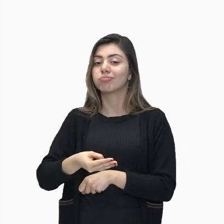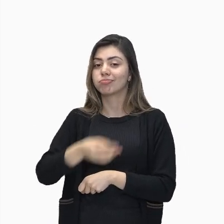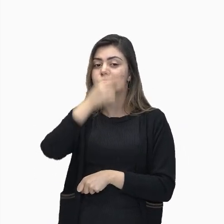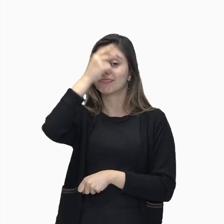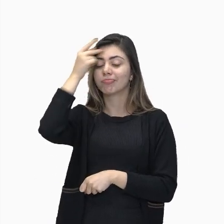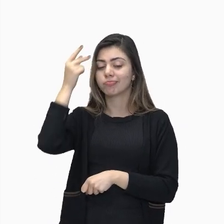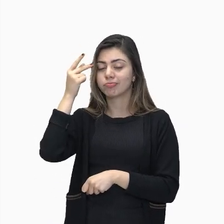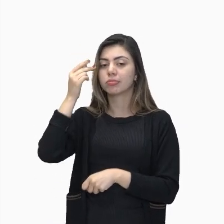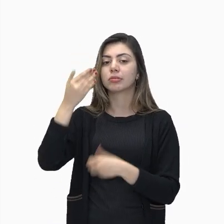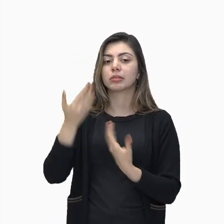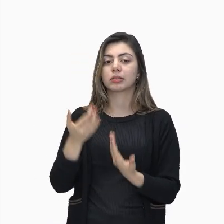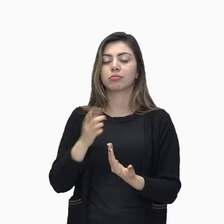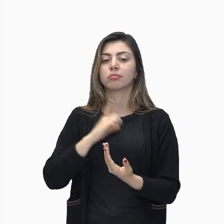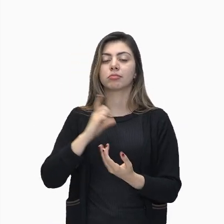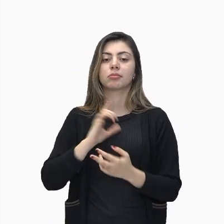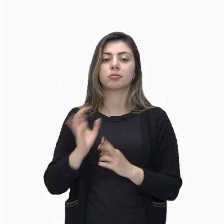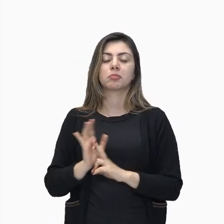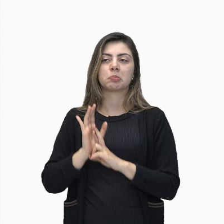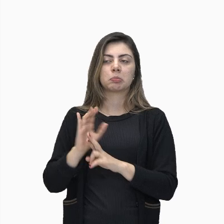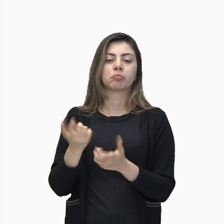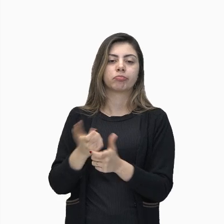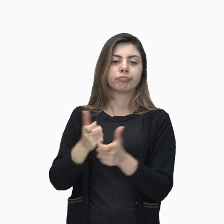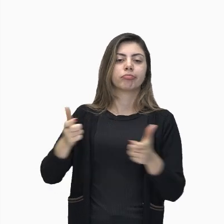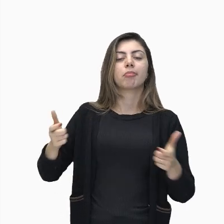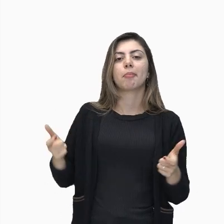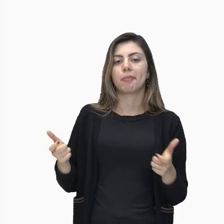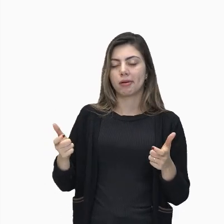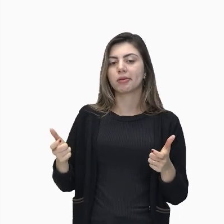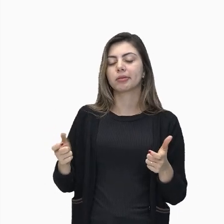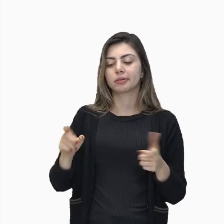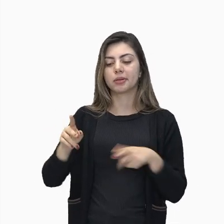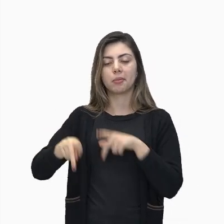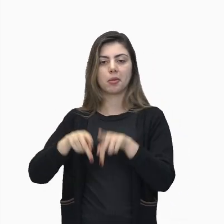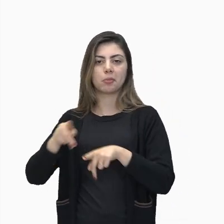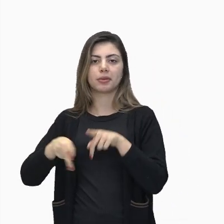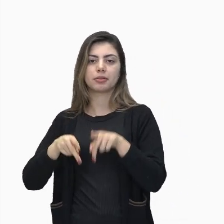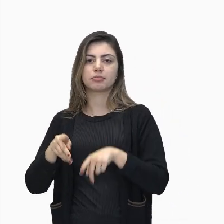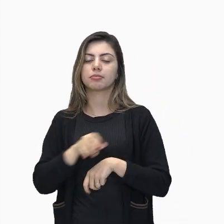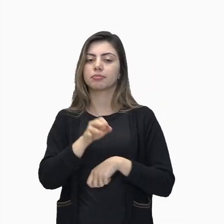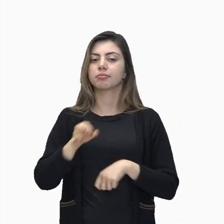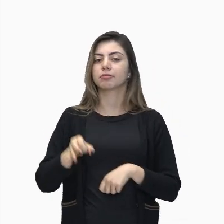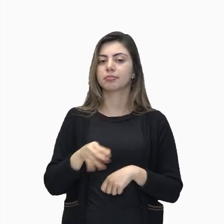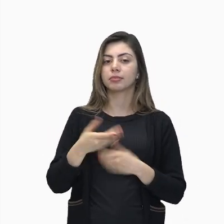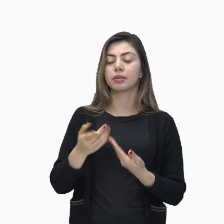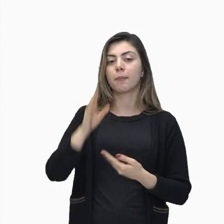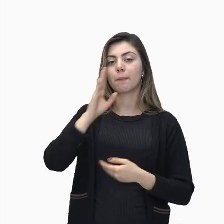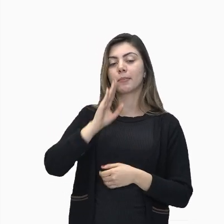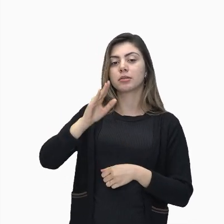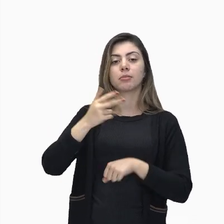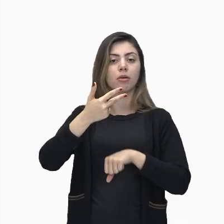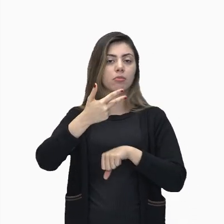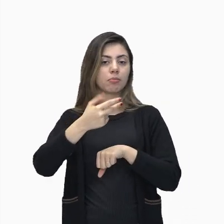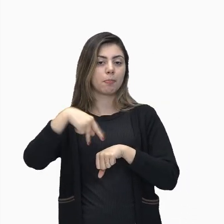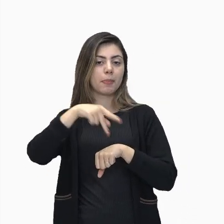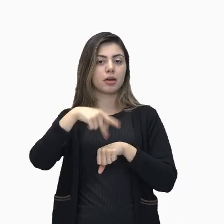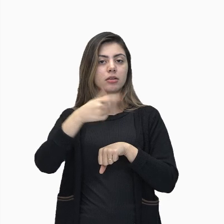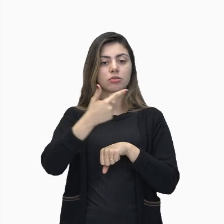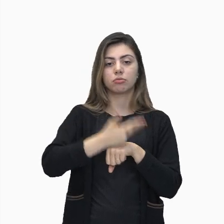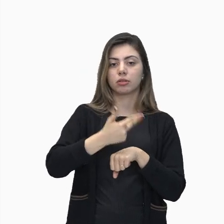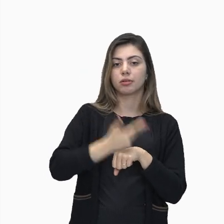aí com uma representatividade maior, né, representatividade populacional da Guatemala e